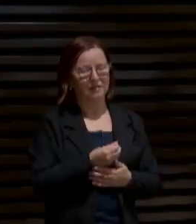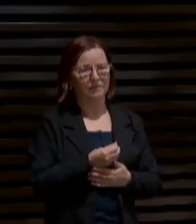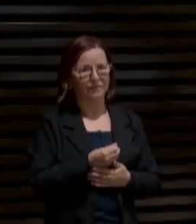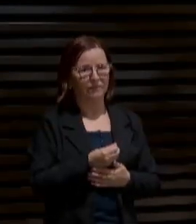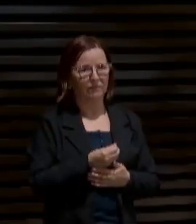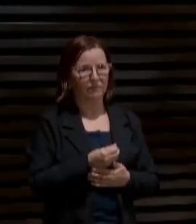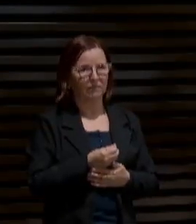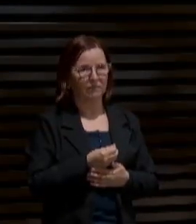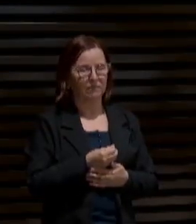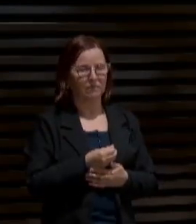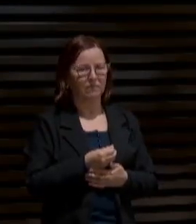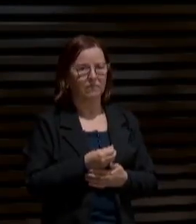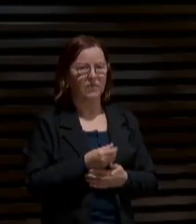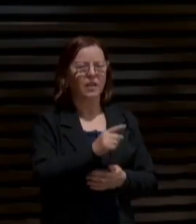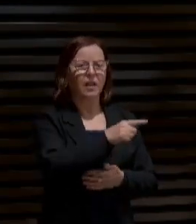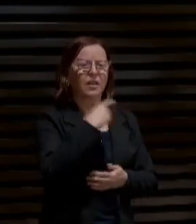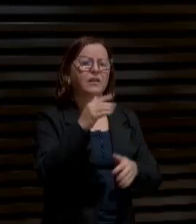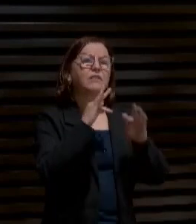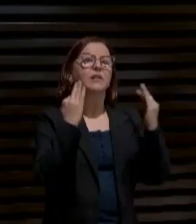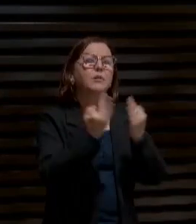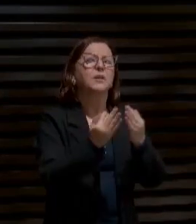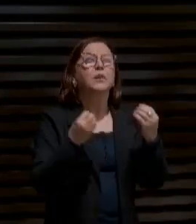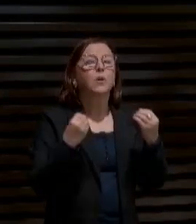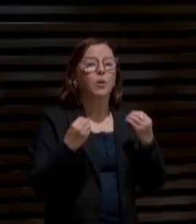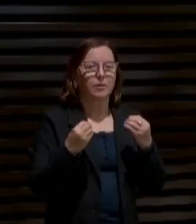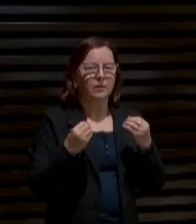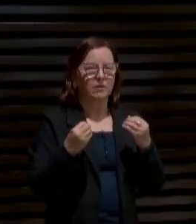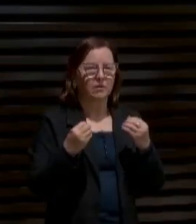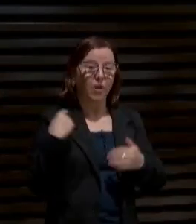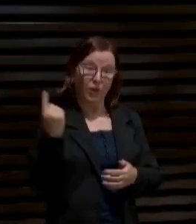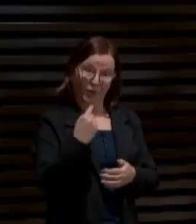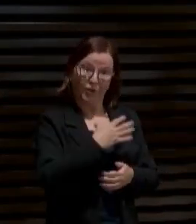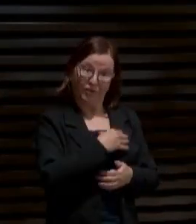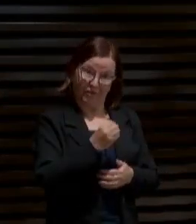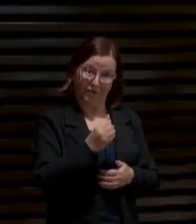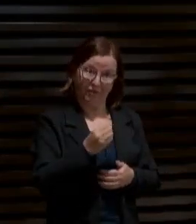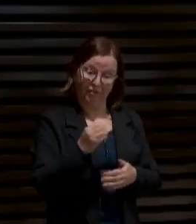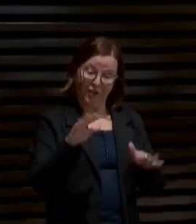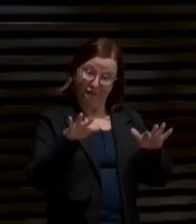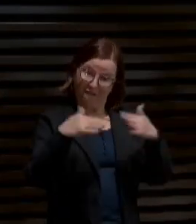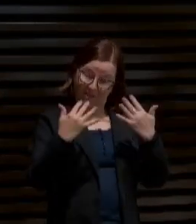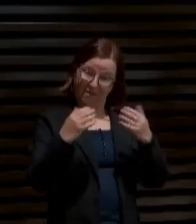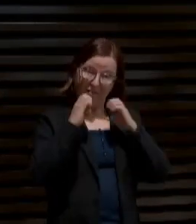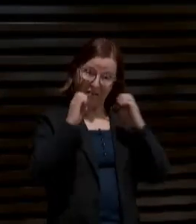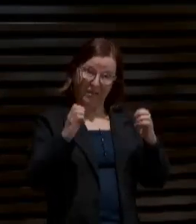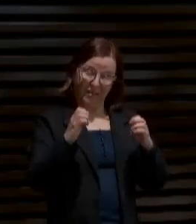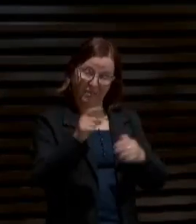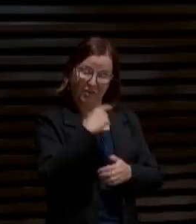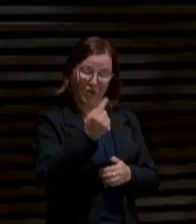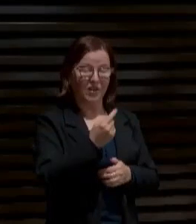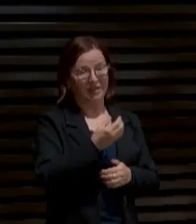pessoas como é que tá o nosso lar lá em casa a nossa senhora tem visto o evangelho nossa vida a nossa